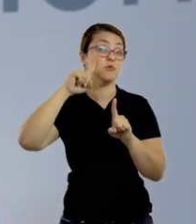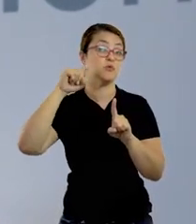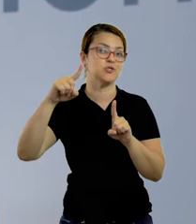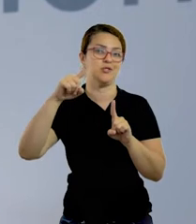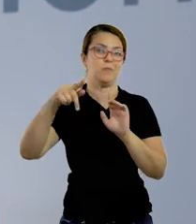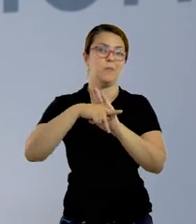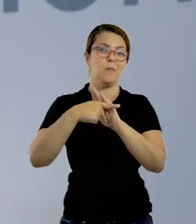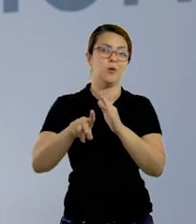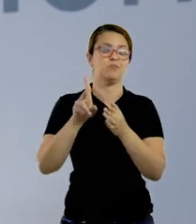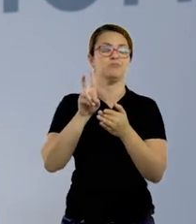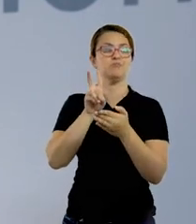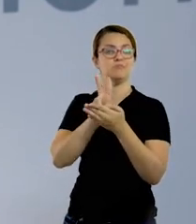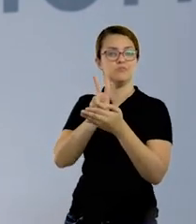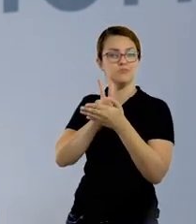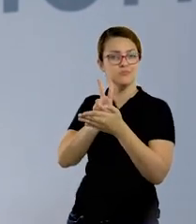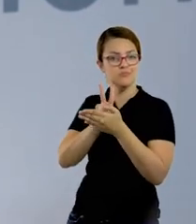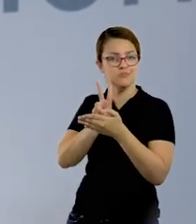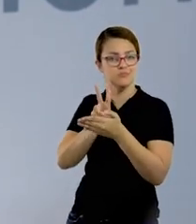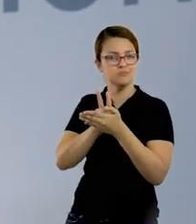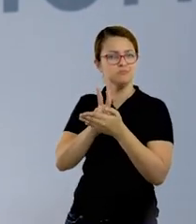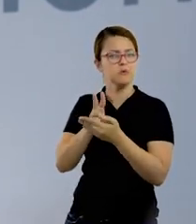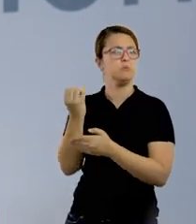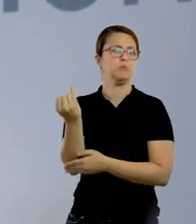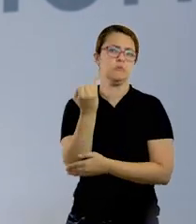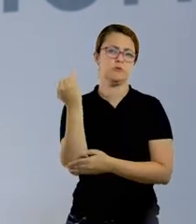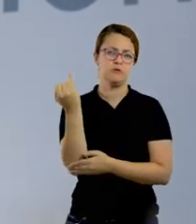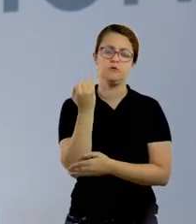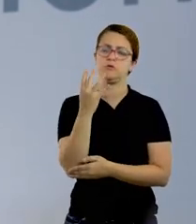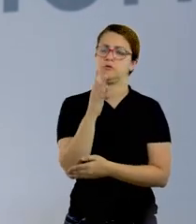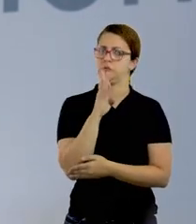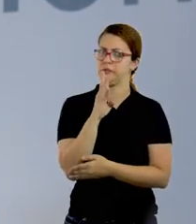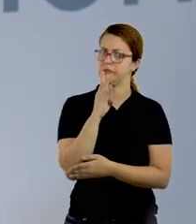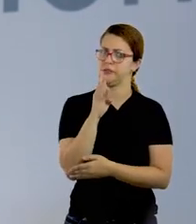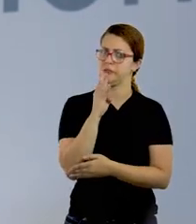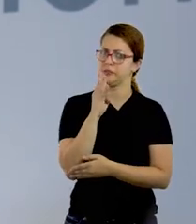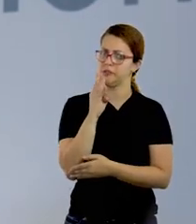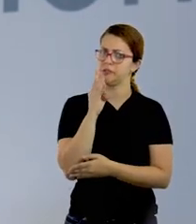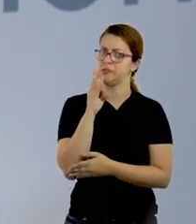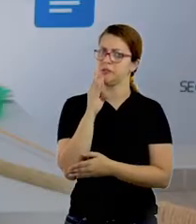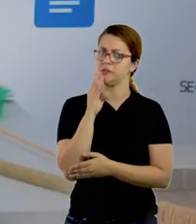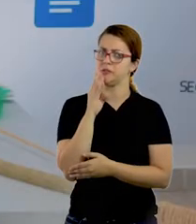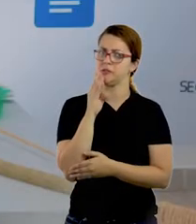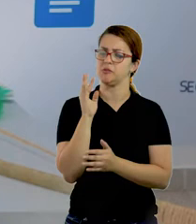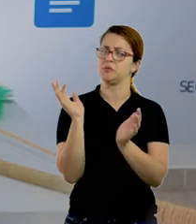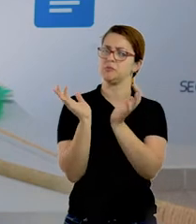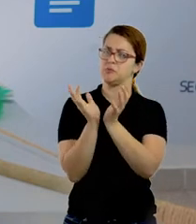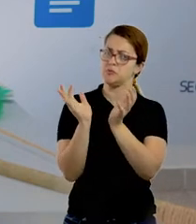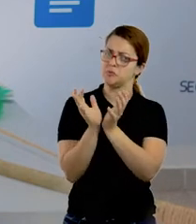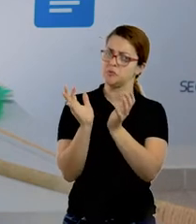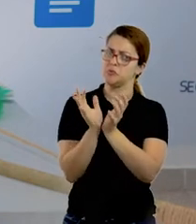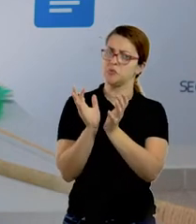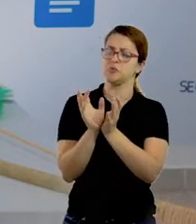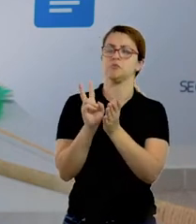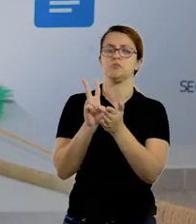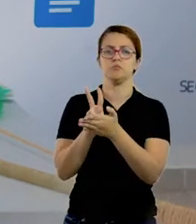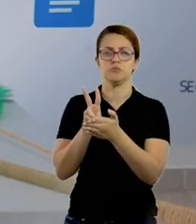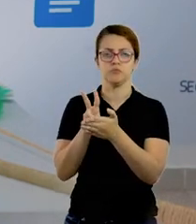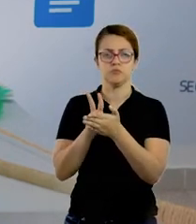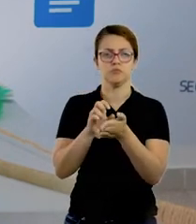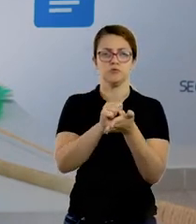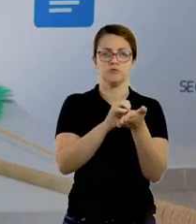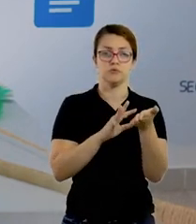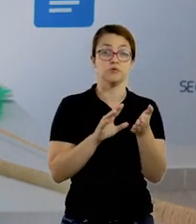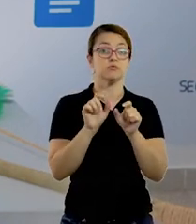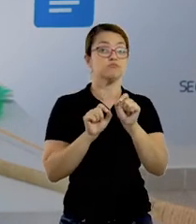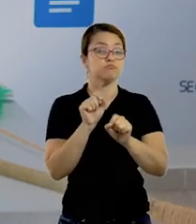É importante pesquisar e saber conhecer sobre a cultura desses povos. E aí, a primeira proposta,